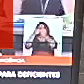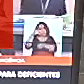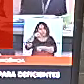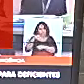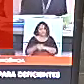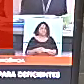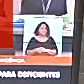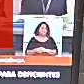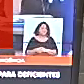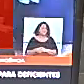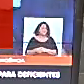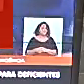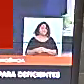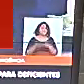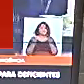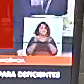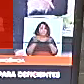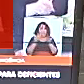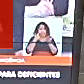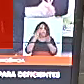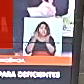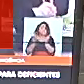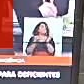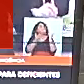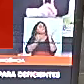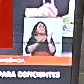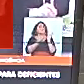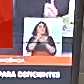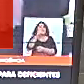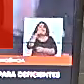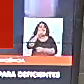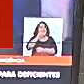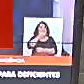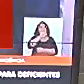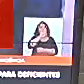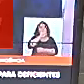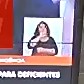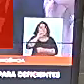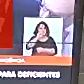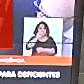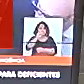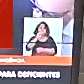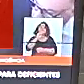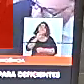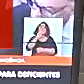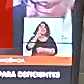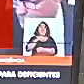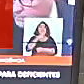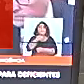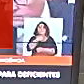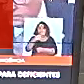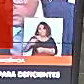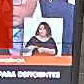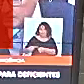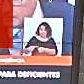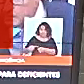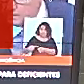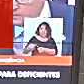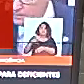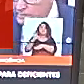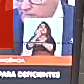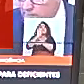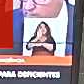palavra a Ana Lúcia de Oliveira, presidente do Conselho Estadual de Defesa dos Direitos da Pessoa com Deficiência